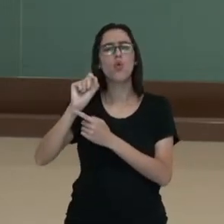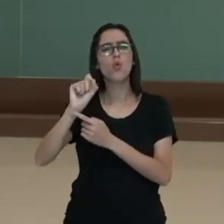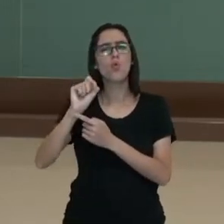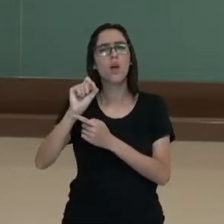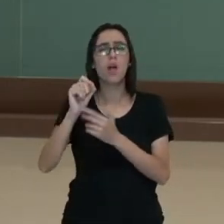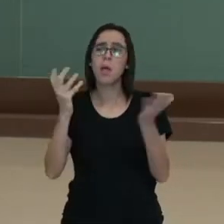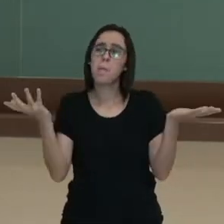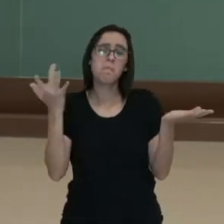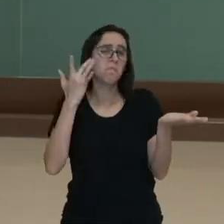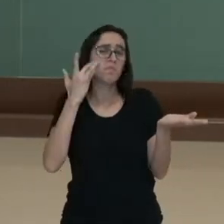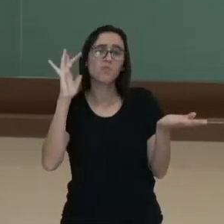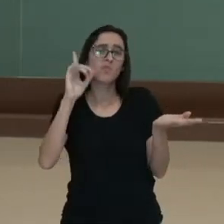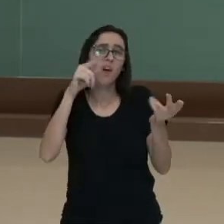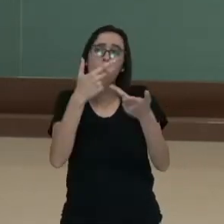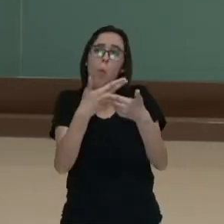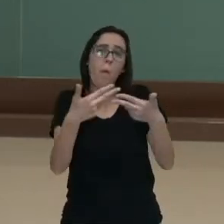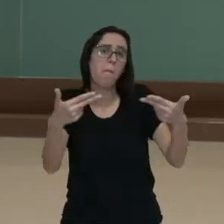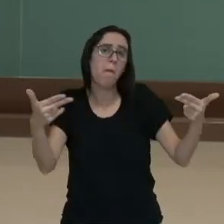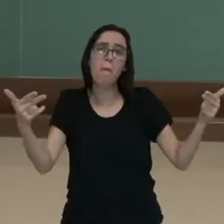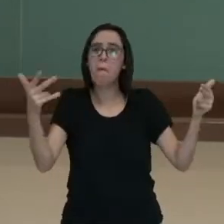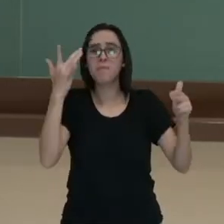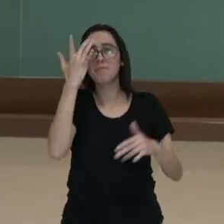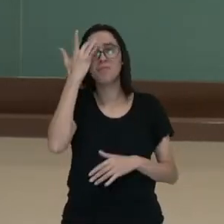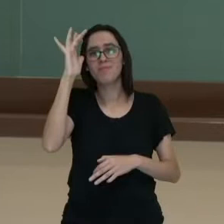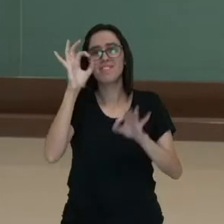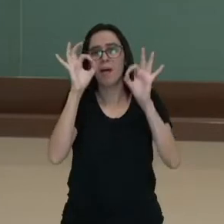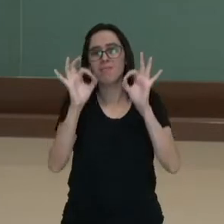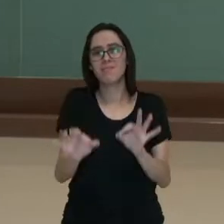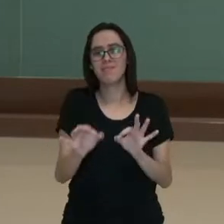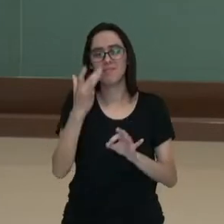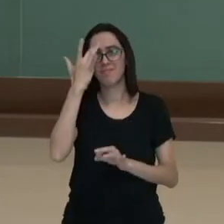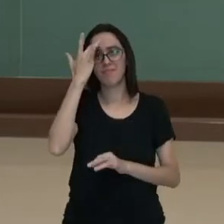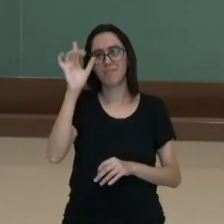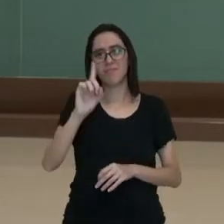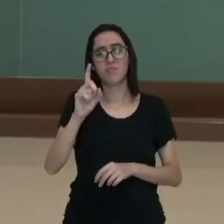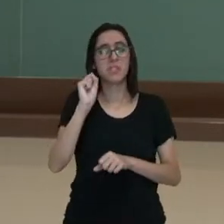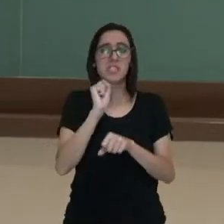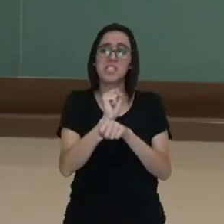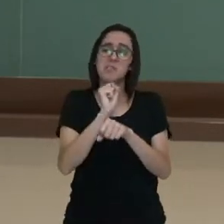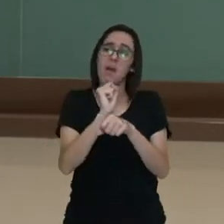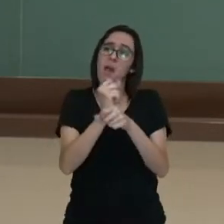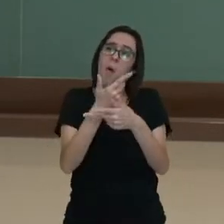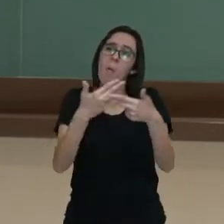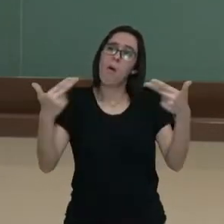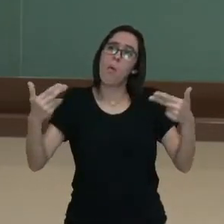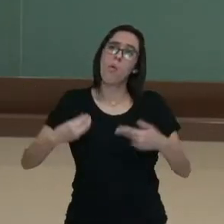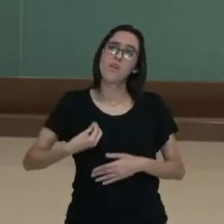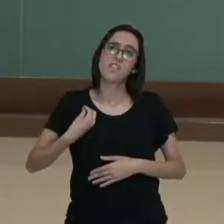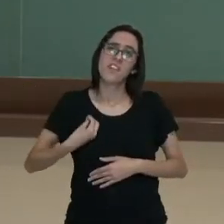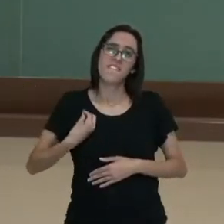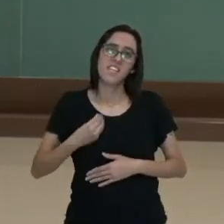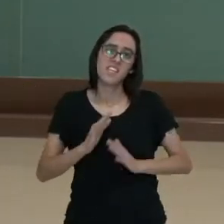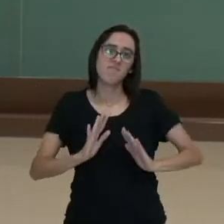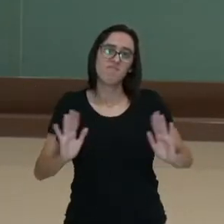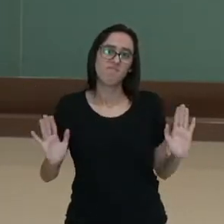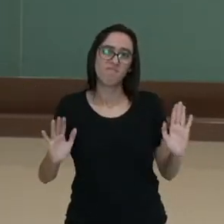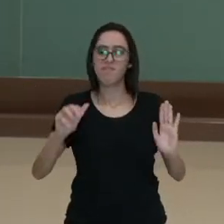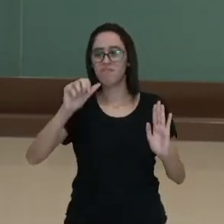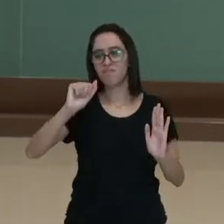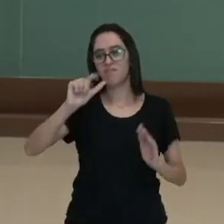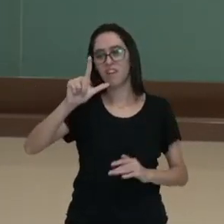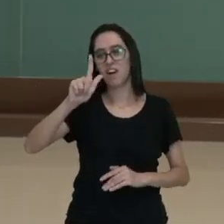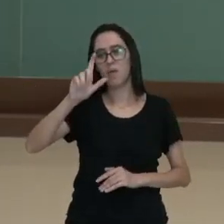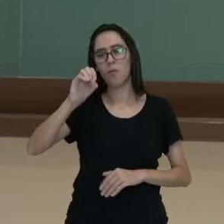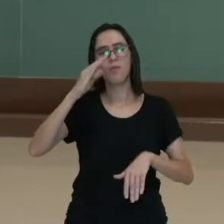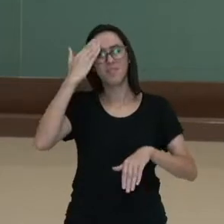sabes, espera algo que não estás definido. Então, ele espera algo, ele não define algo. É, sabe aquele momento que a gente fica